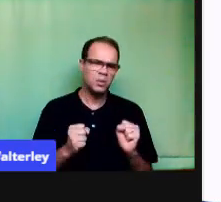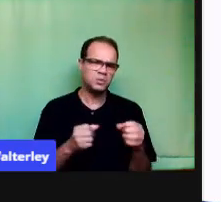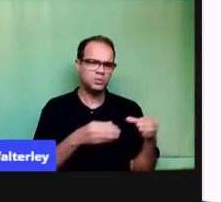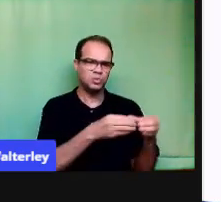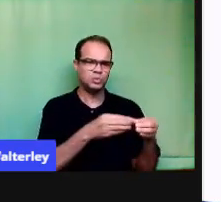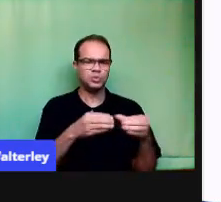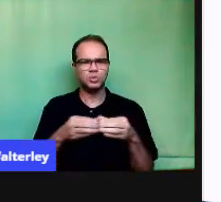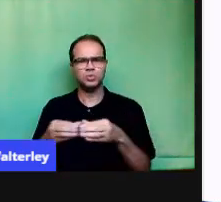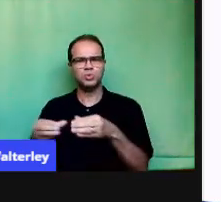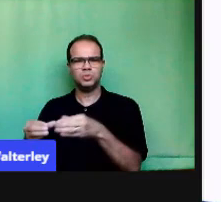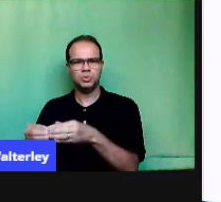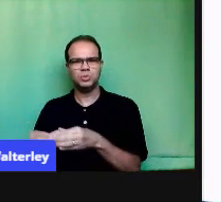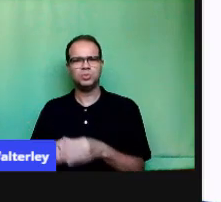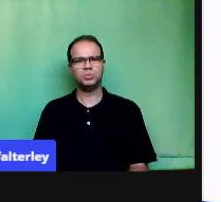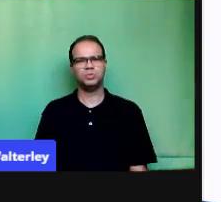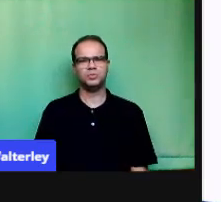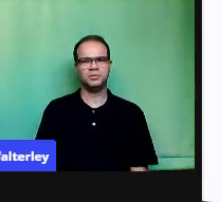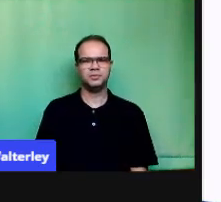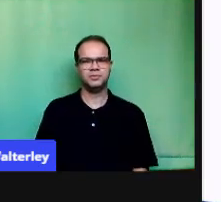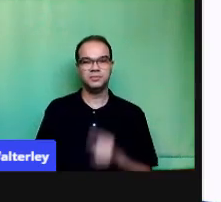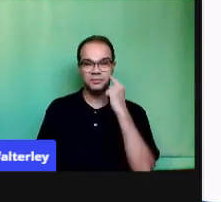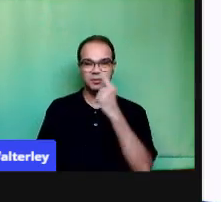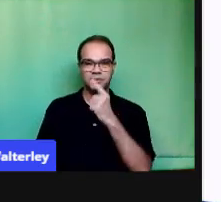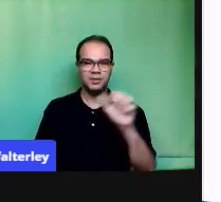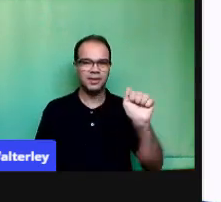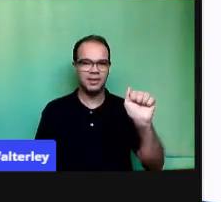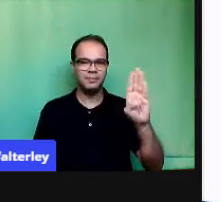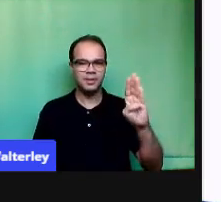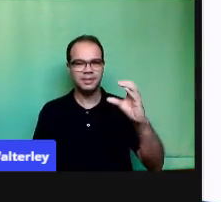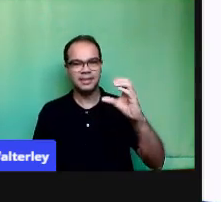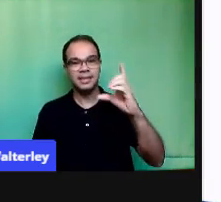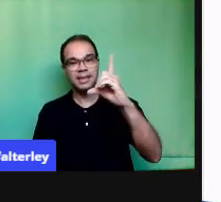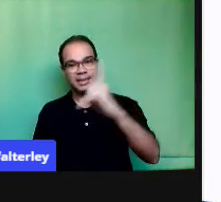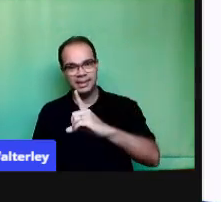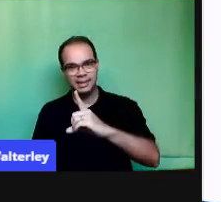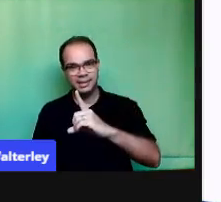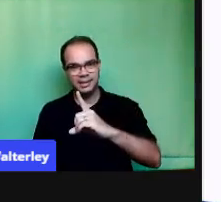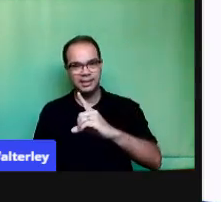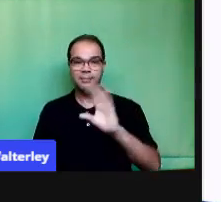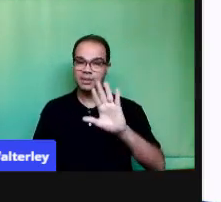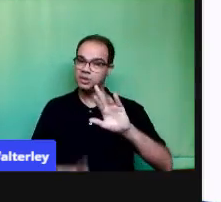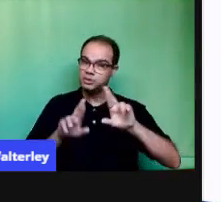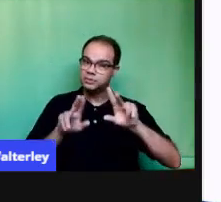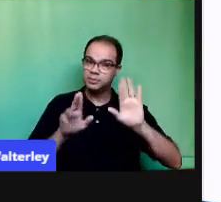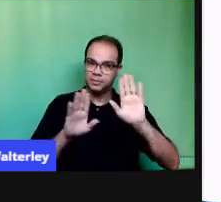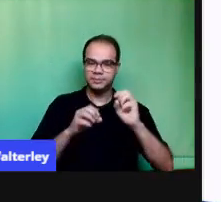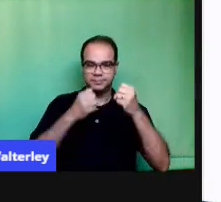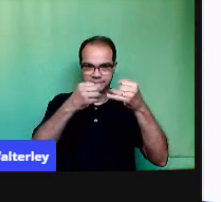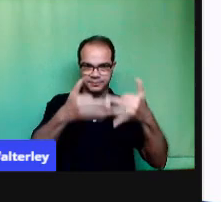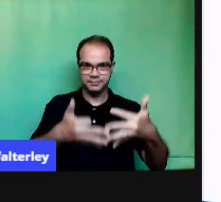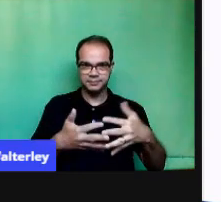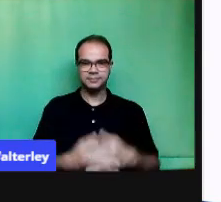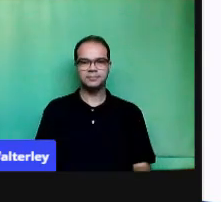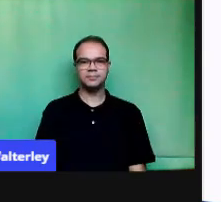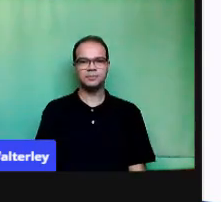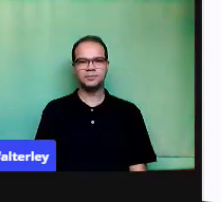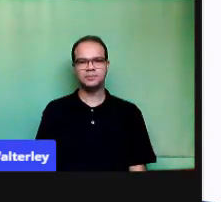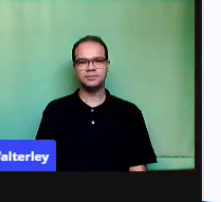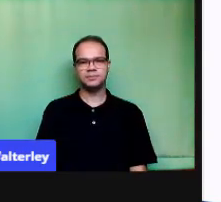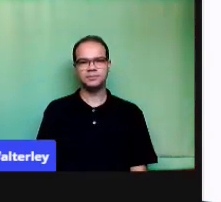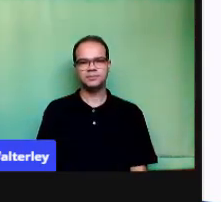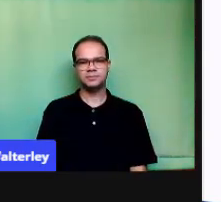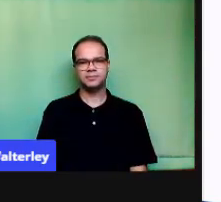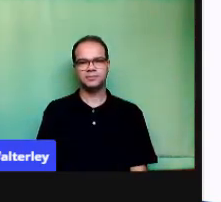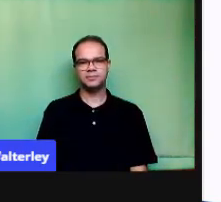pode pôr um, por favor, slide. E nós vamos ter uma abordagem um pouco diferente da anterior. Por quê? Observe aqui, nós temos